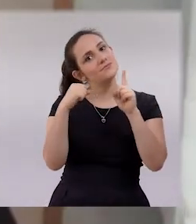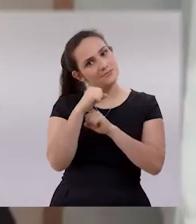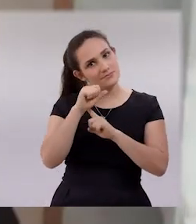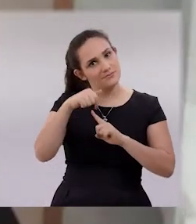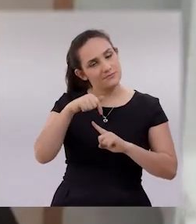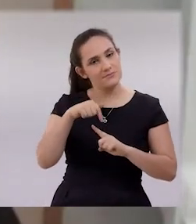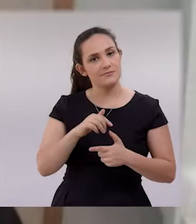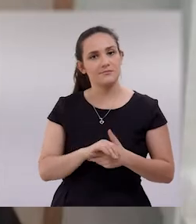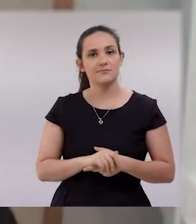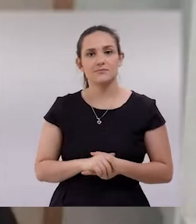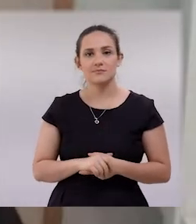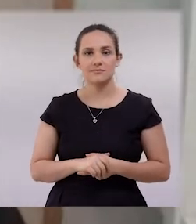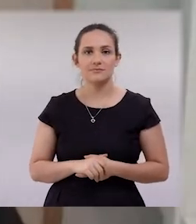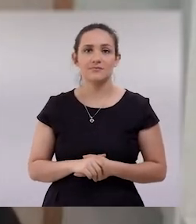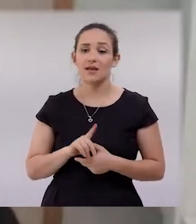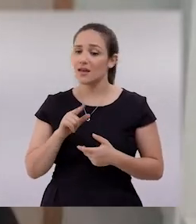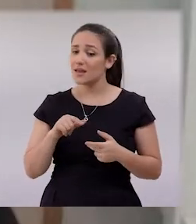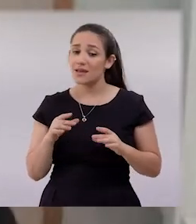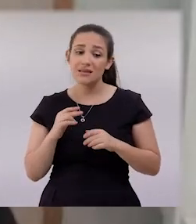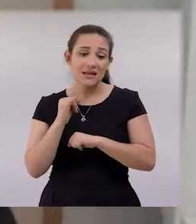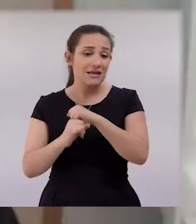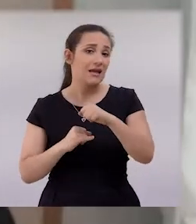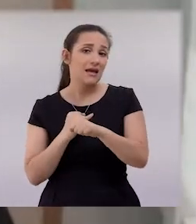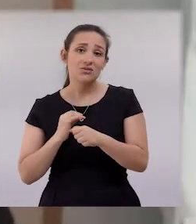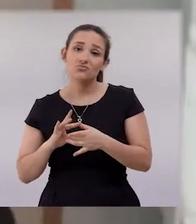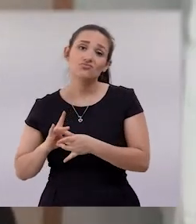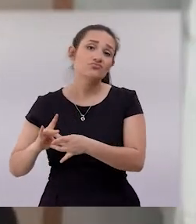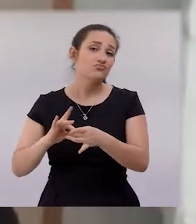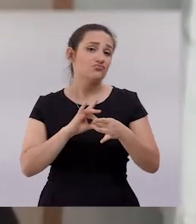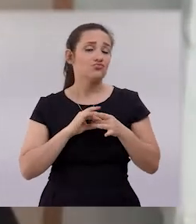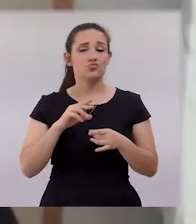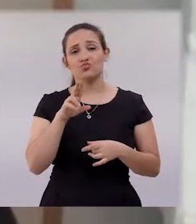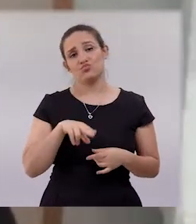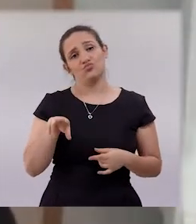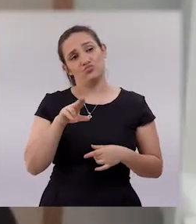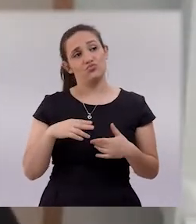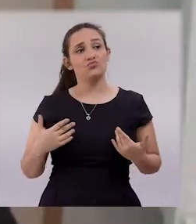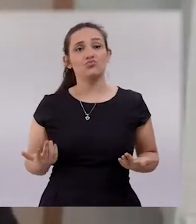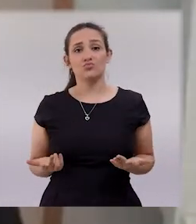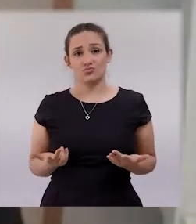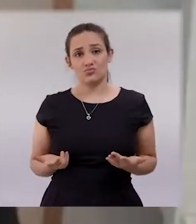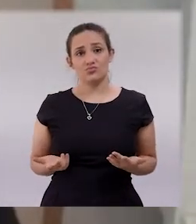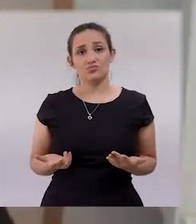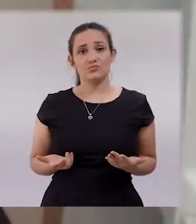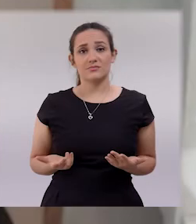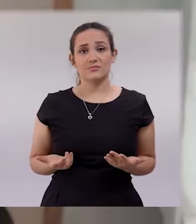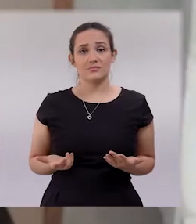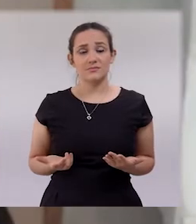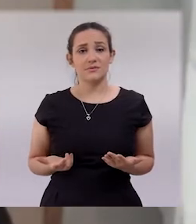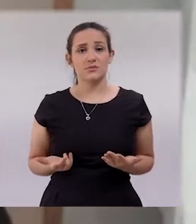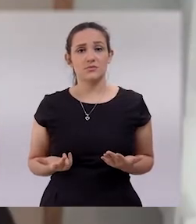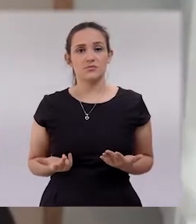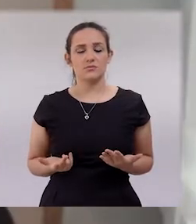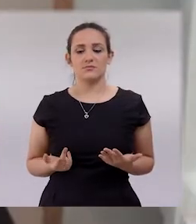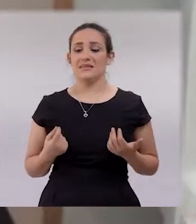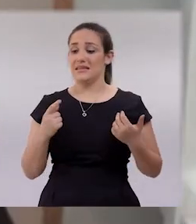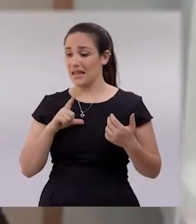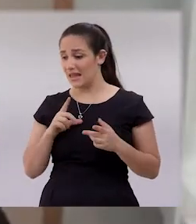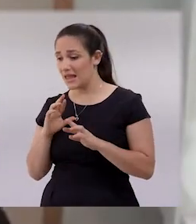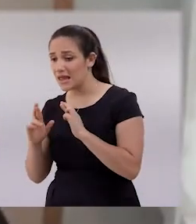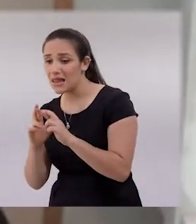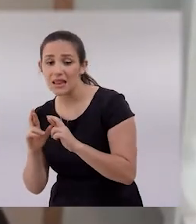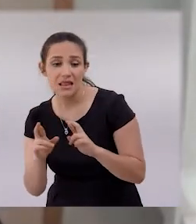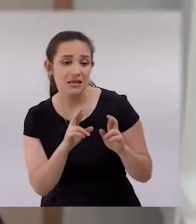falado, é conectada. Então, é uma sociedade que demanda isso das suas